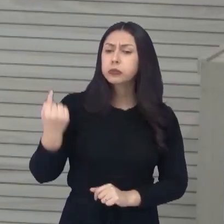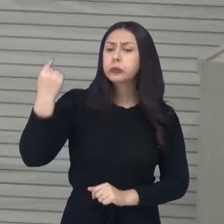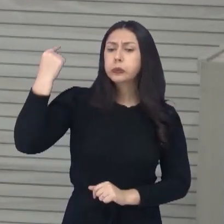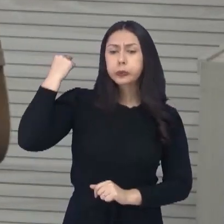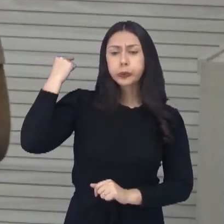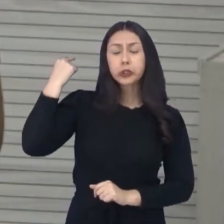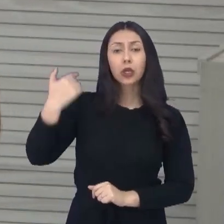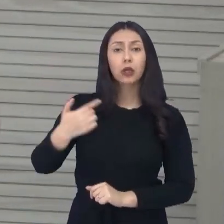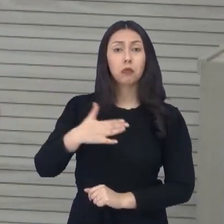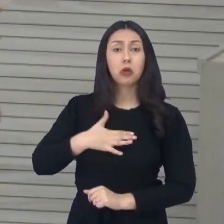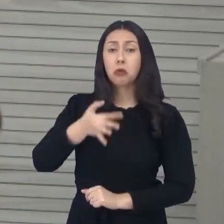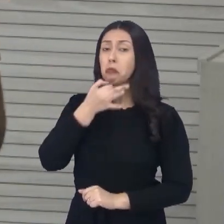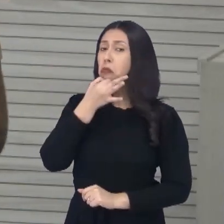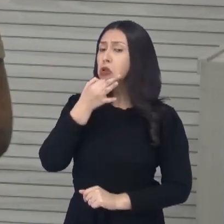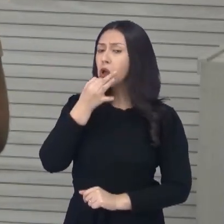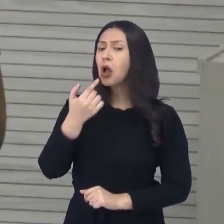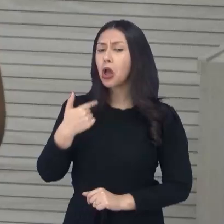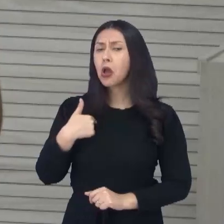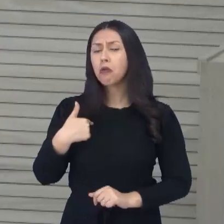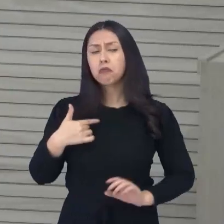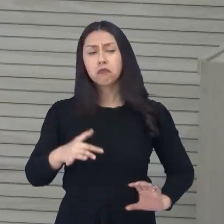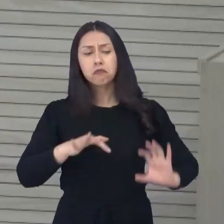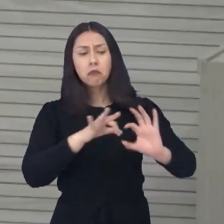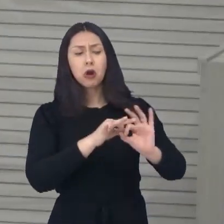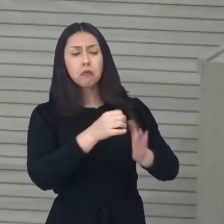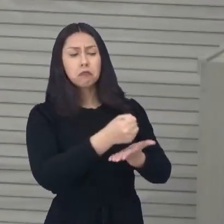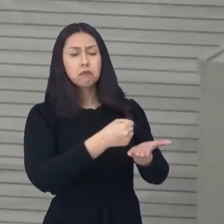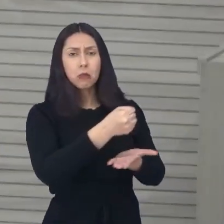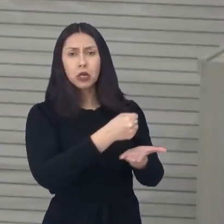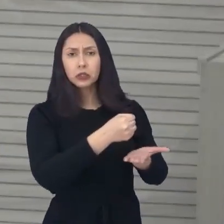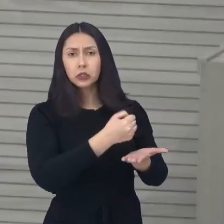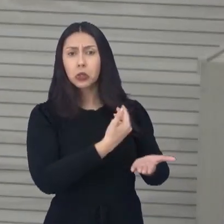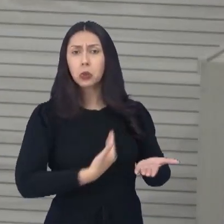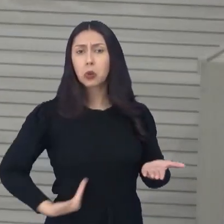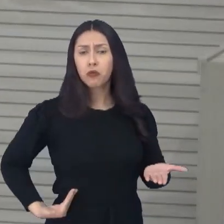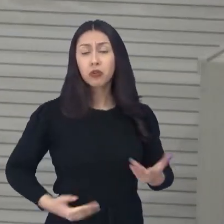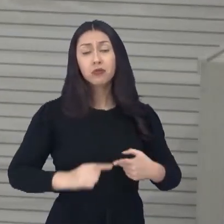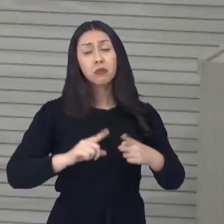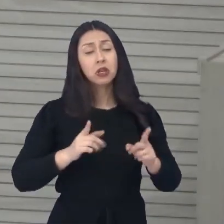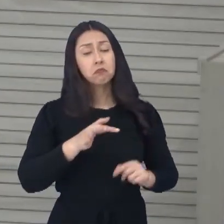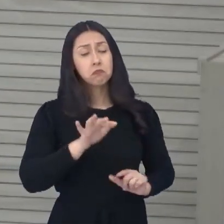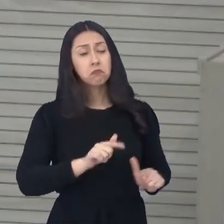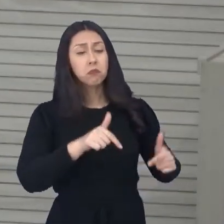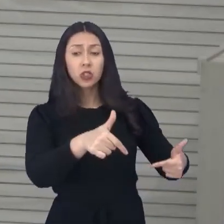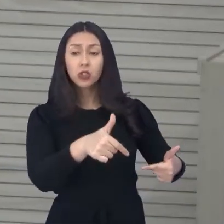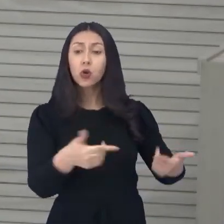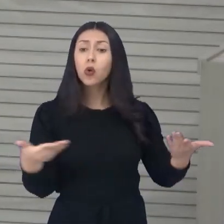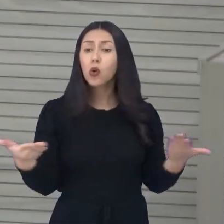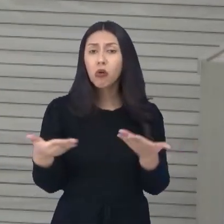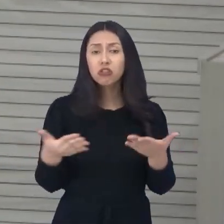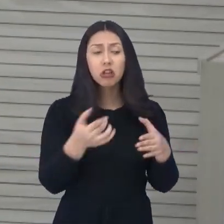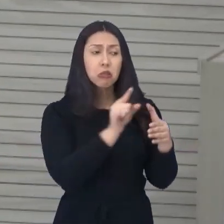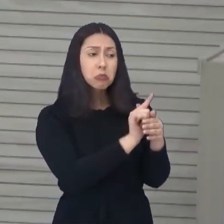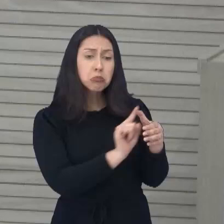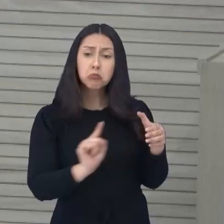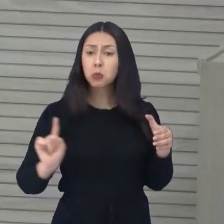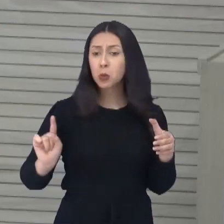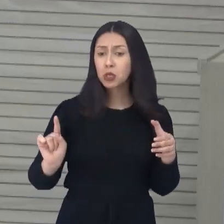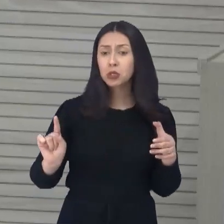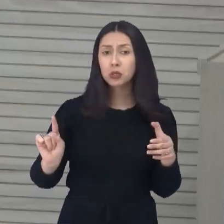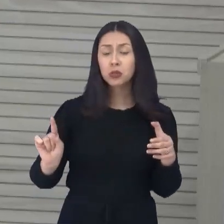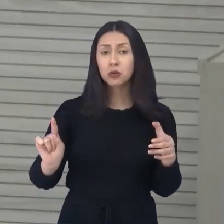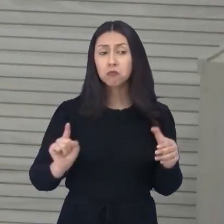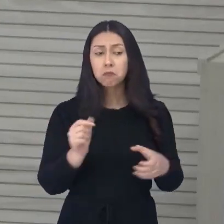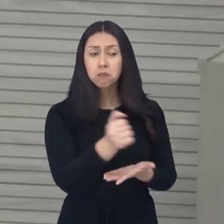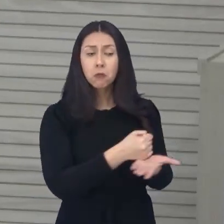tinha um posicionamento, estava na base do governo e tinha o meu posicionamento com relação a esse projeto, tá? Hoje não estou mais na base do governo